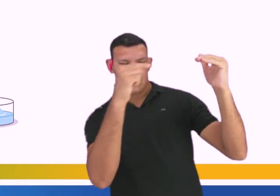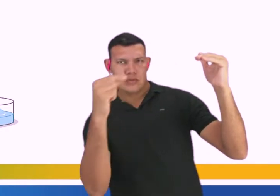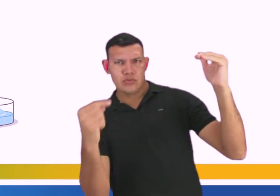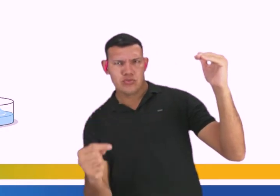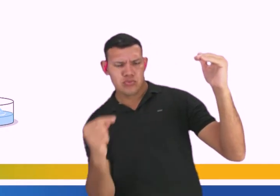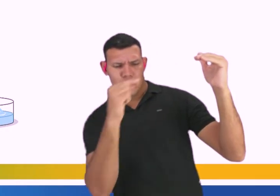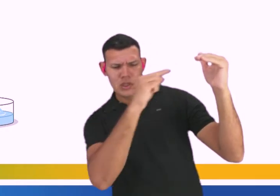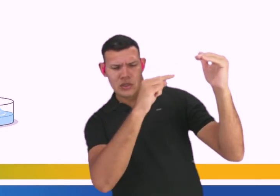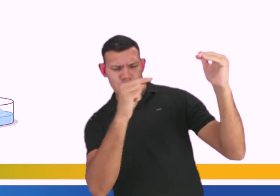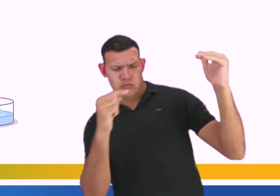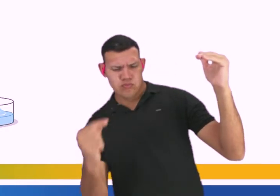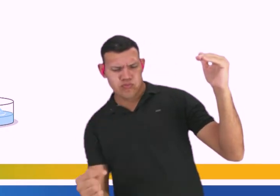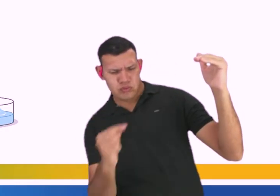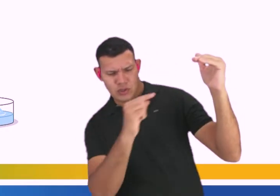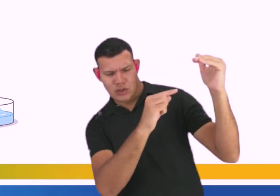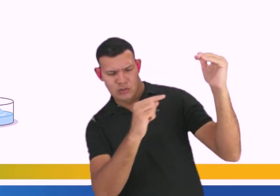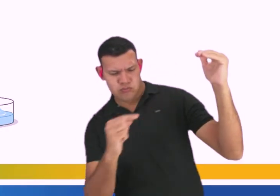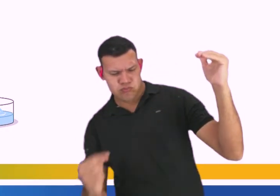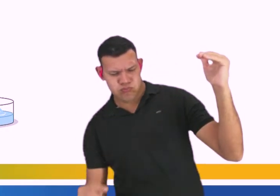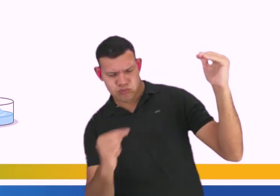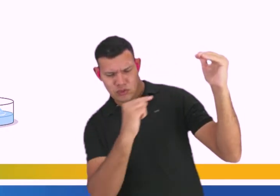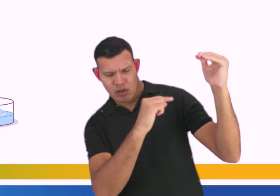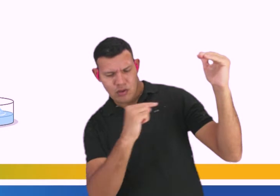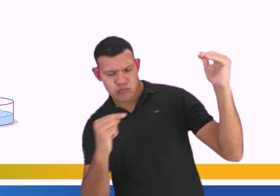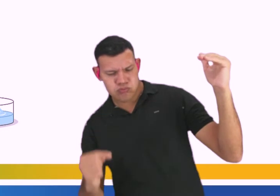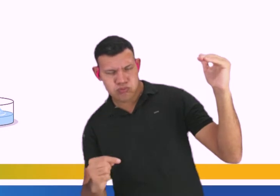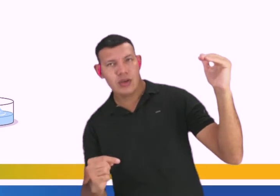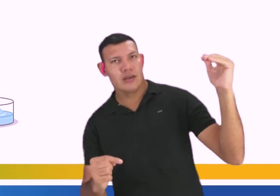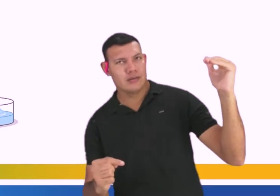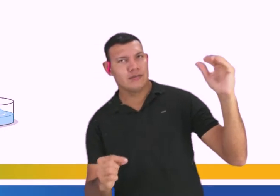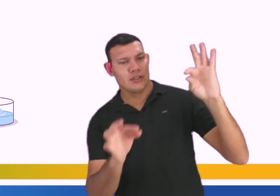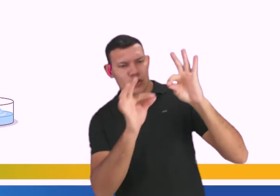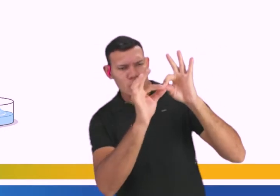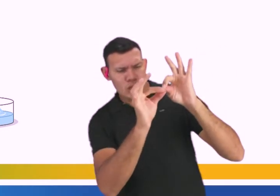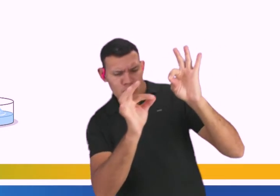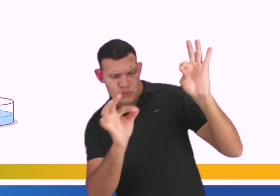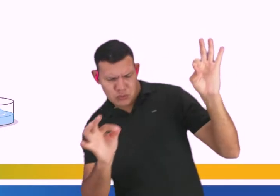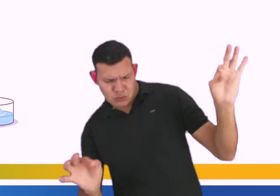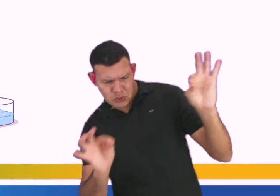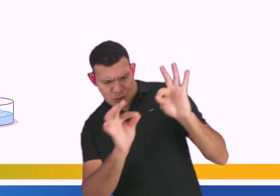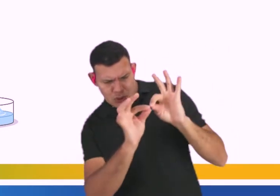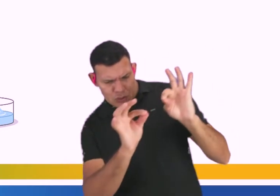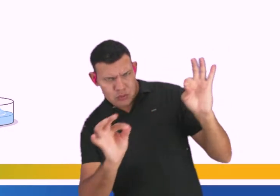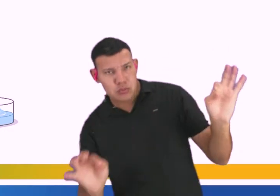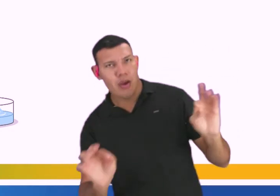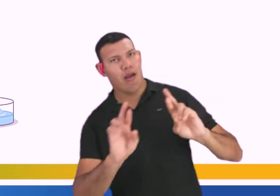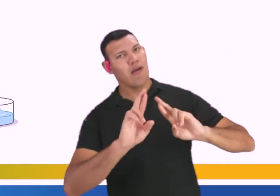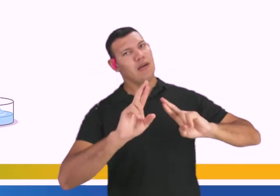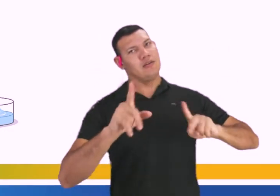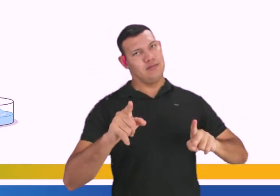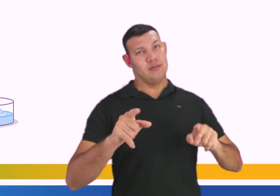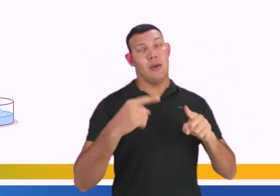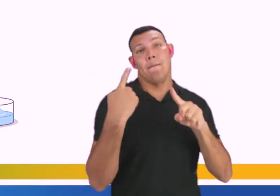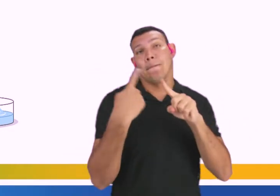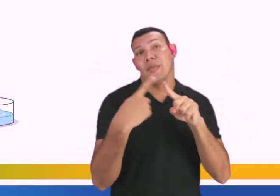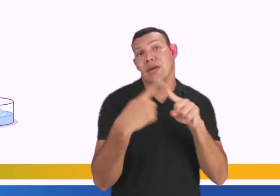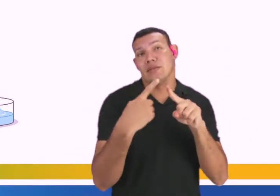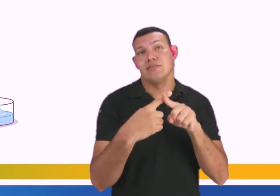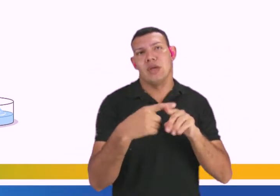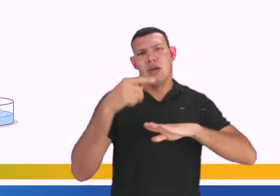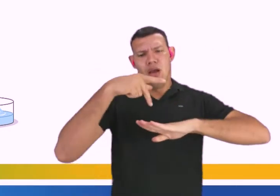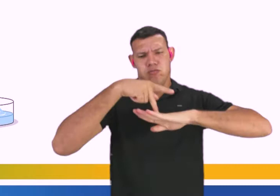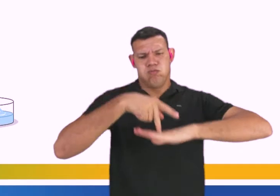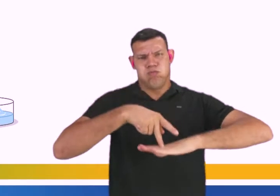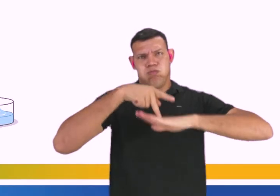água, porém a água vai cair em distâncias diferentes em relação ao recipiente. Isso por quê? Porque a